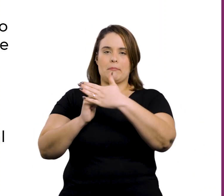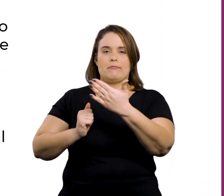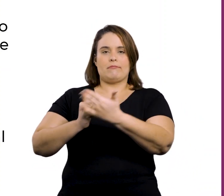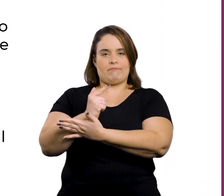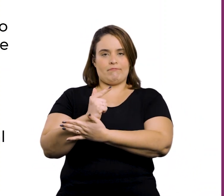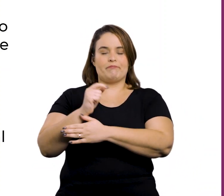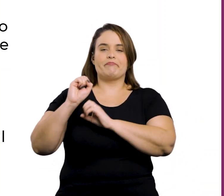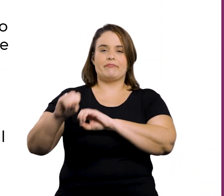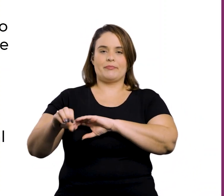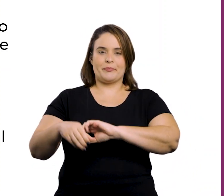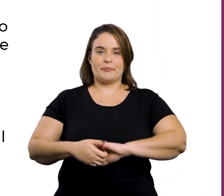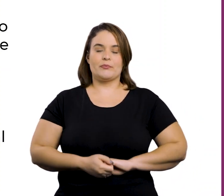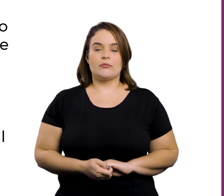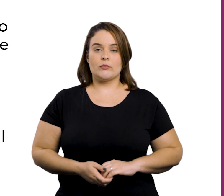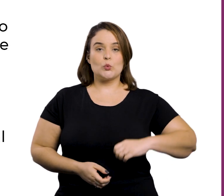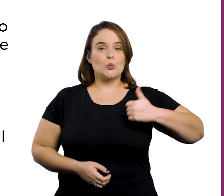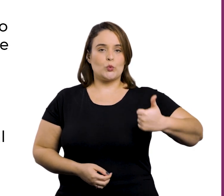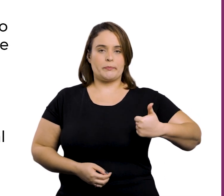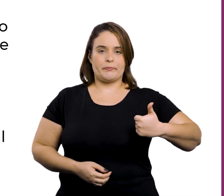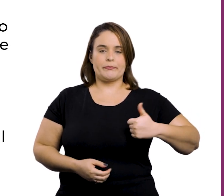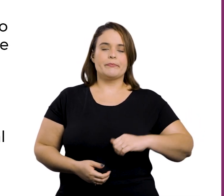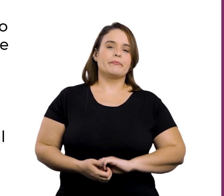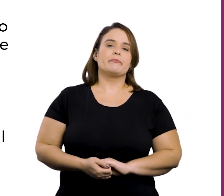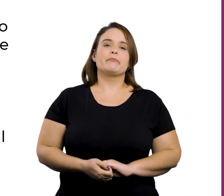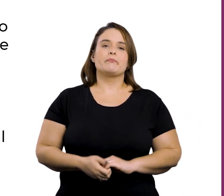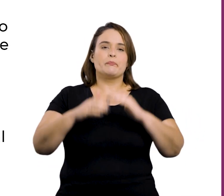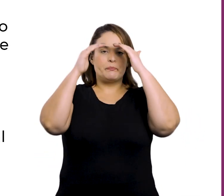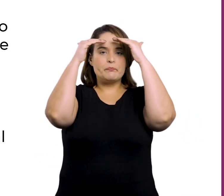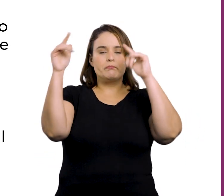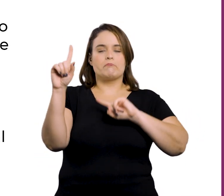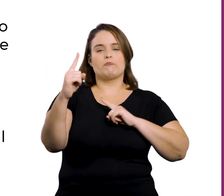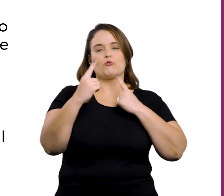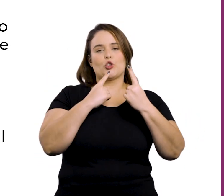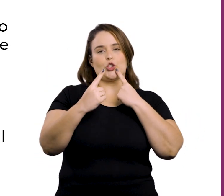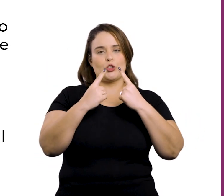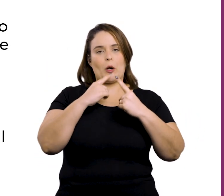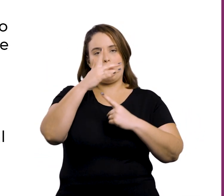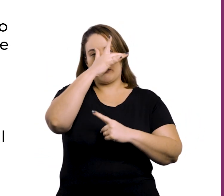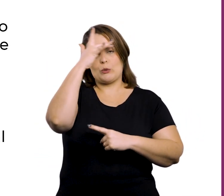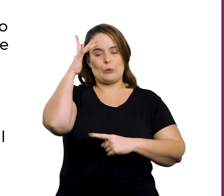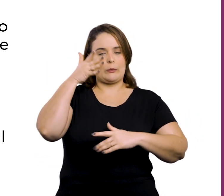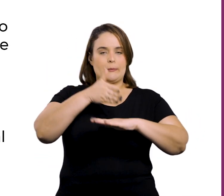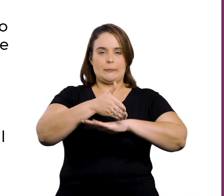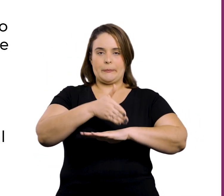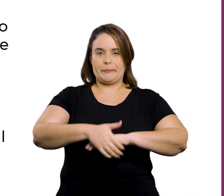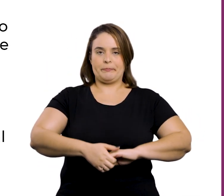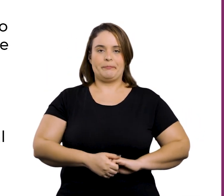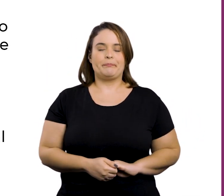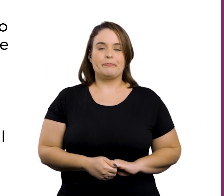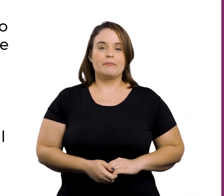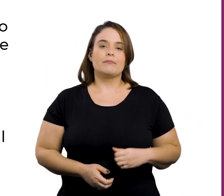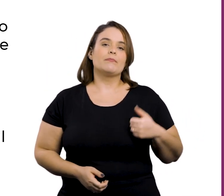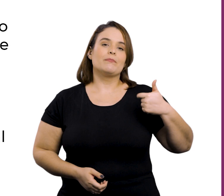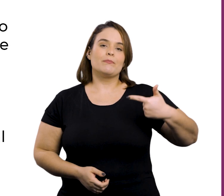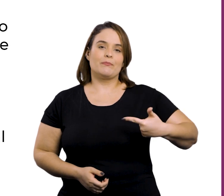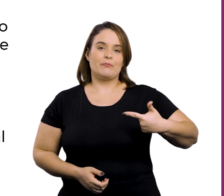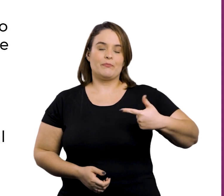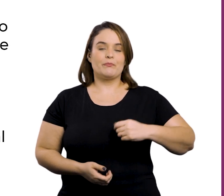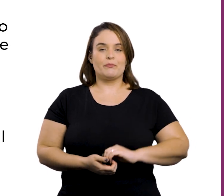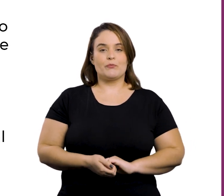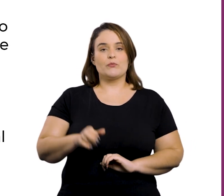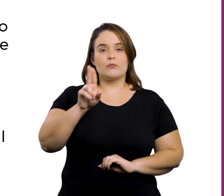educação. 1. Não respeita o diálogo com a sociedade e pessoas diretamente envolvidas.